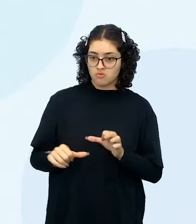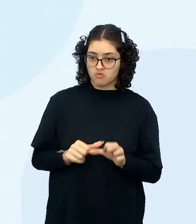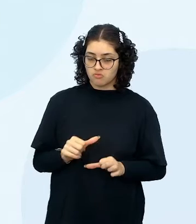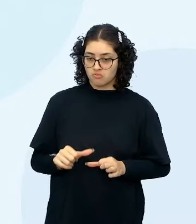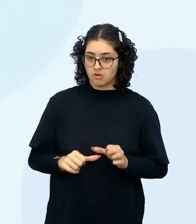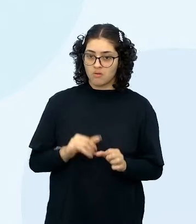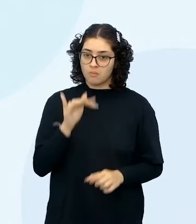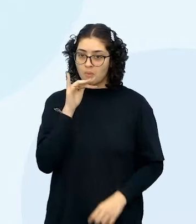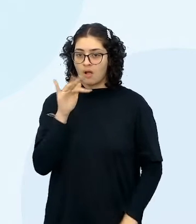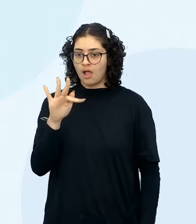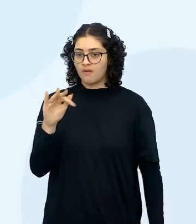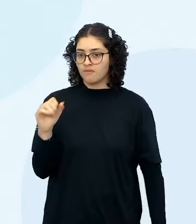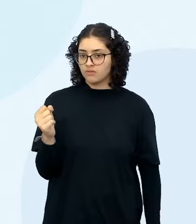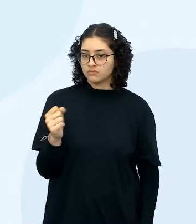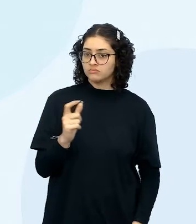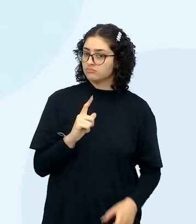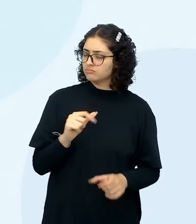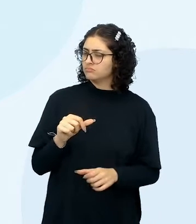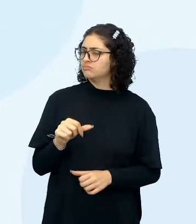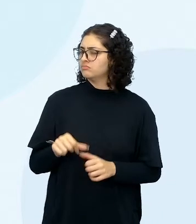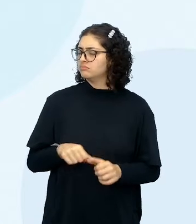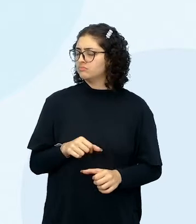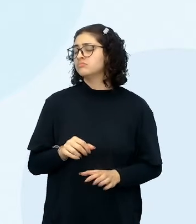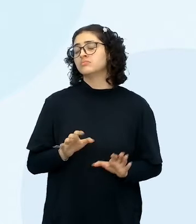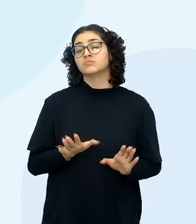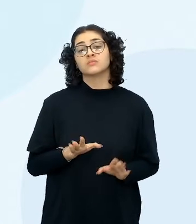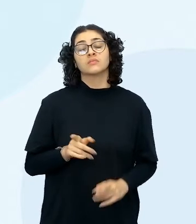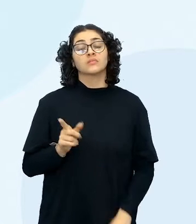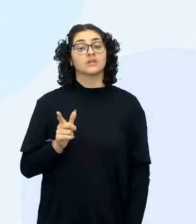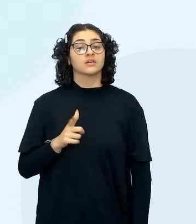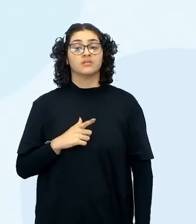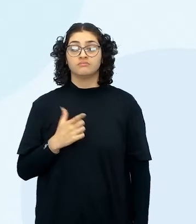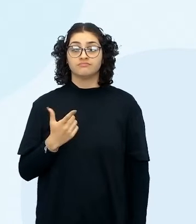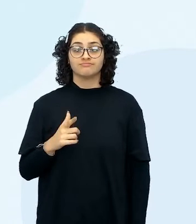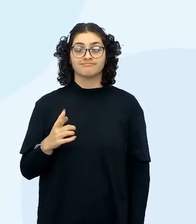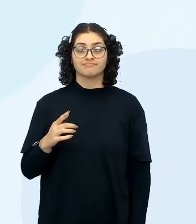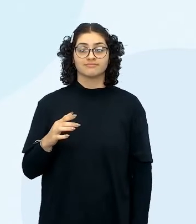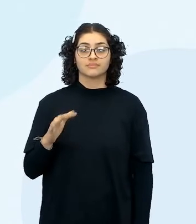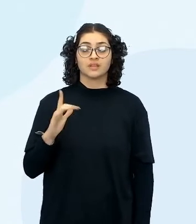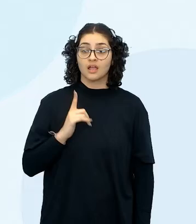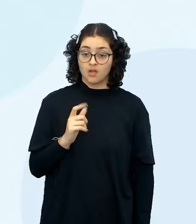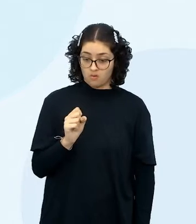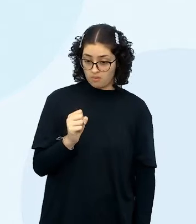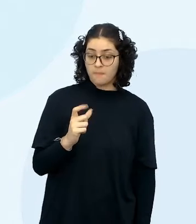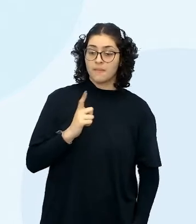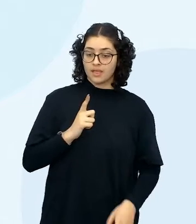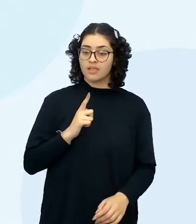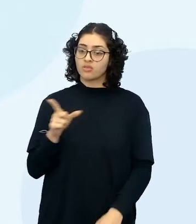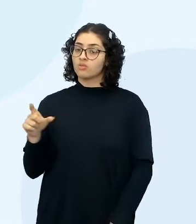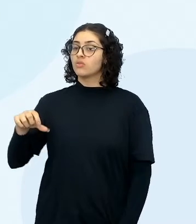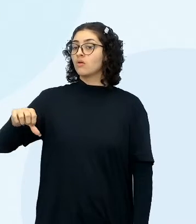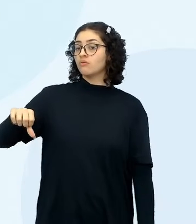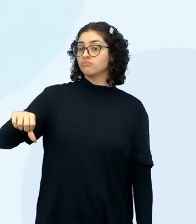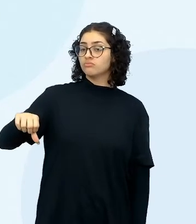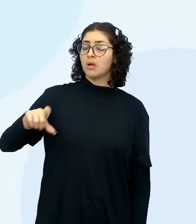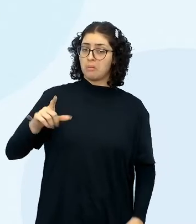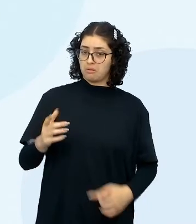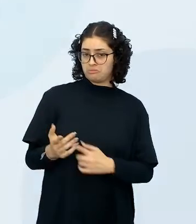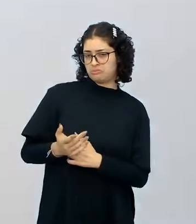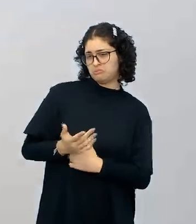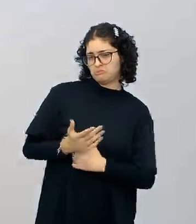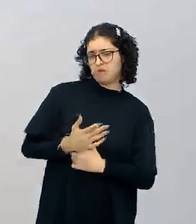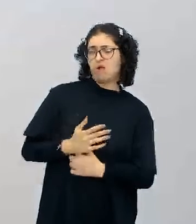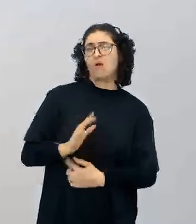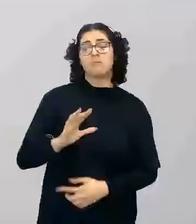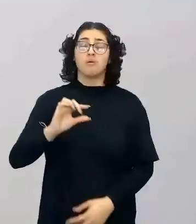F8 está alterado, então eu não tenho o fator de coagulação 8, mas eu tenho 9. Isso vai me ajudar?